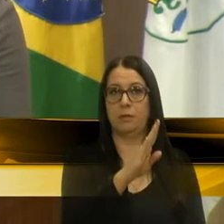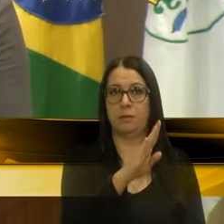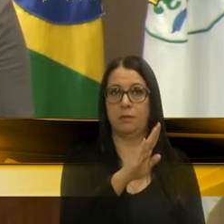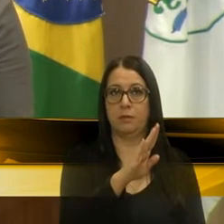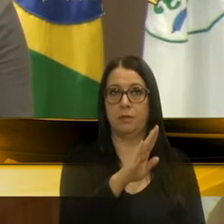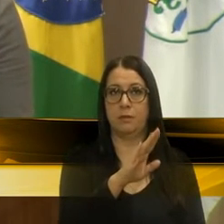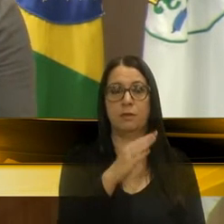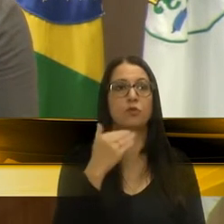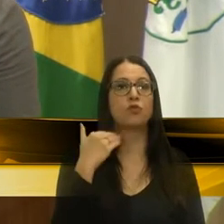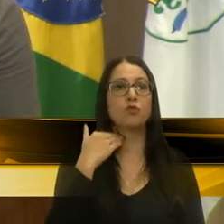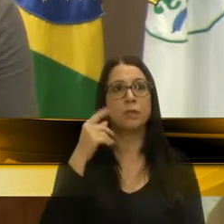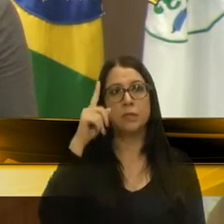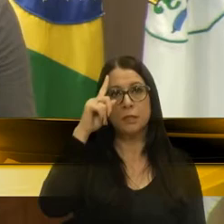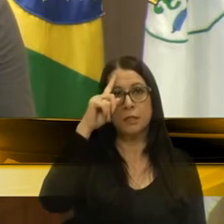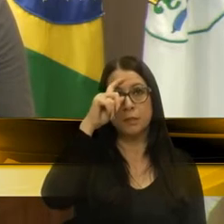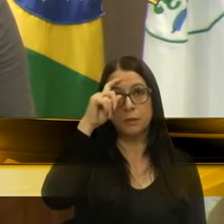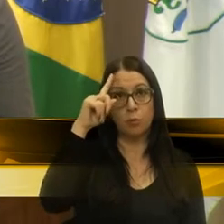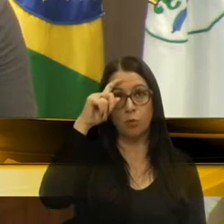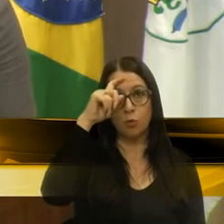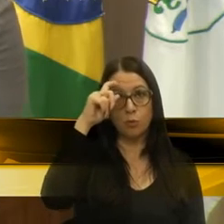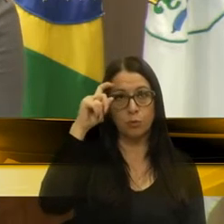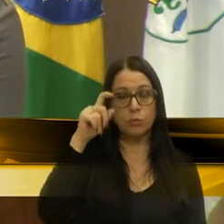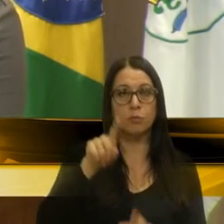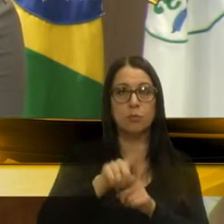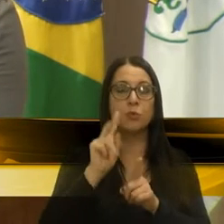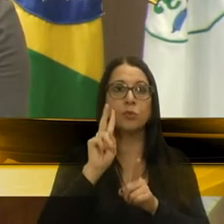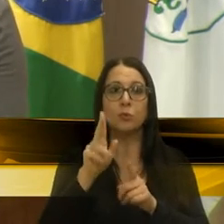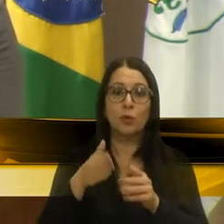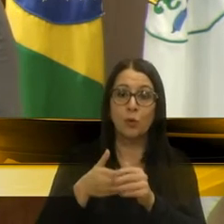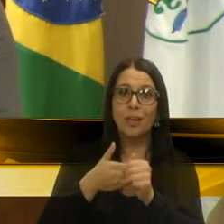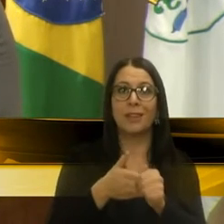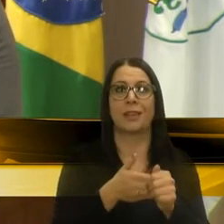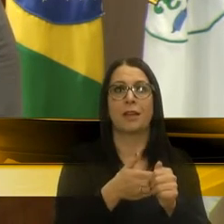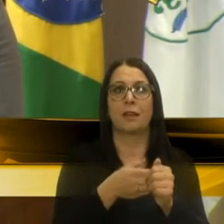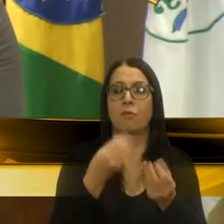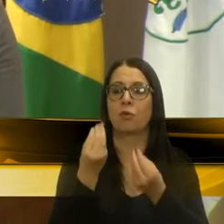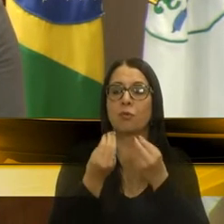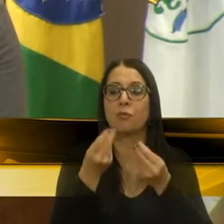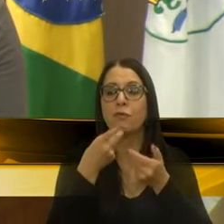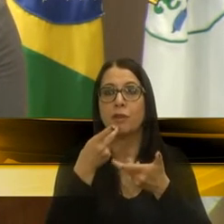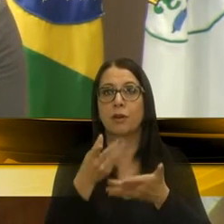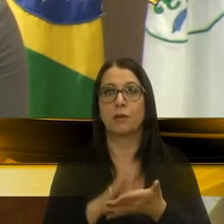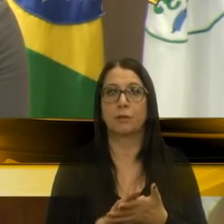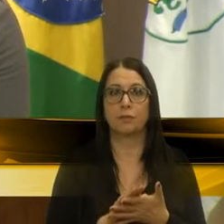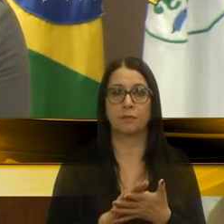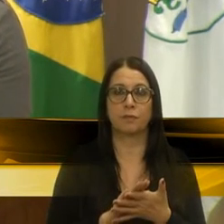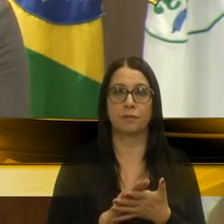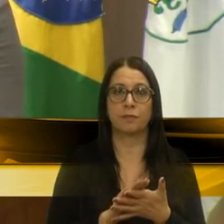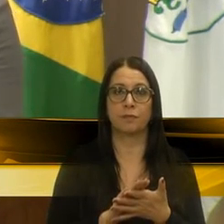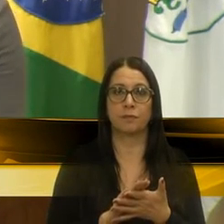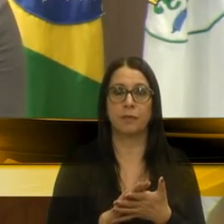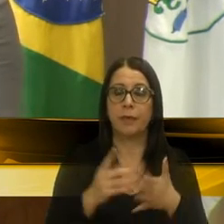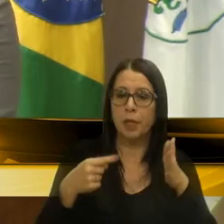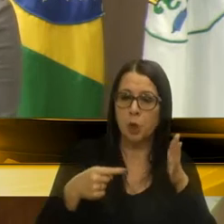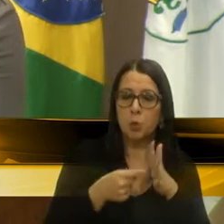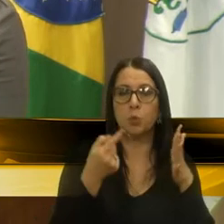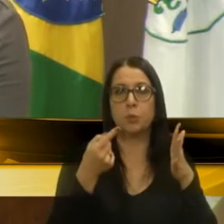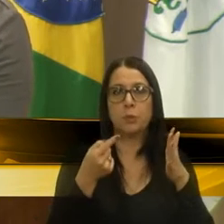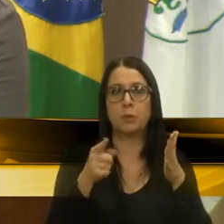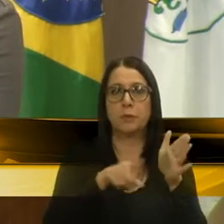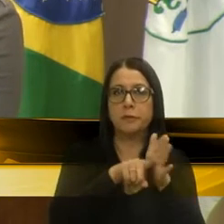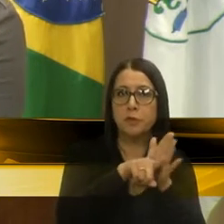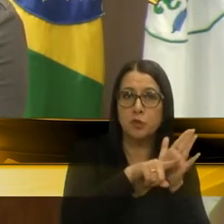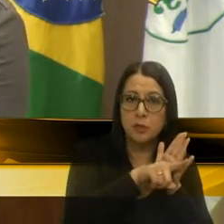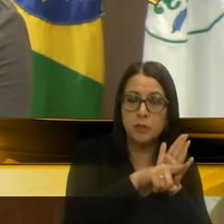do juiz Moro, quando ele orientava, inclusive, como deveria ser a denúncia, a investigação.